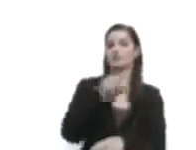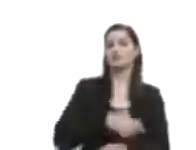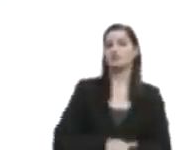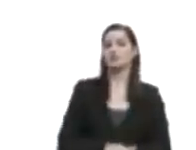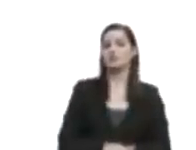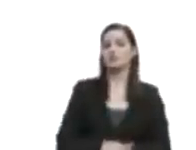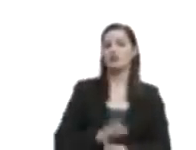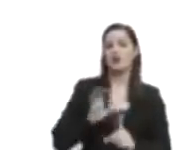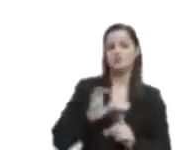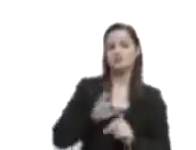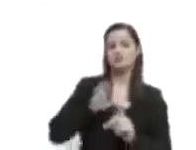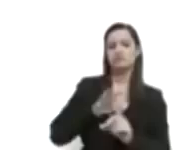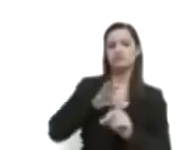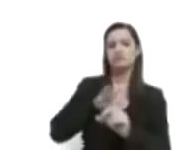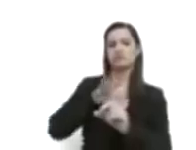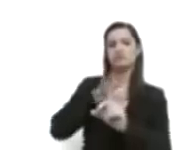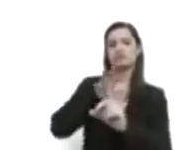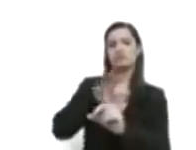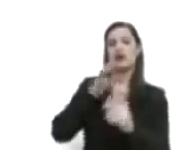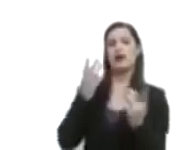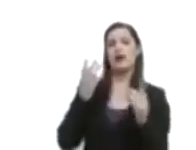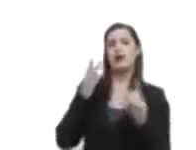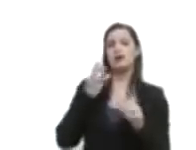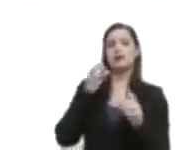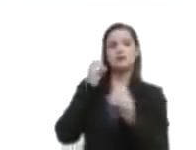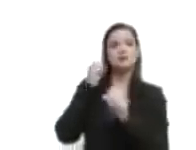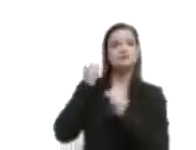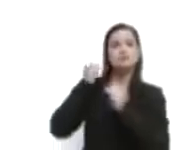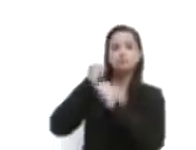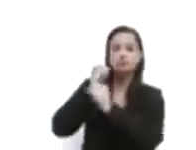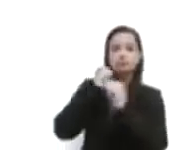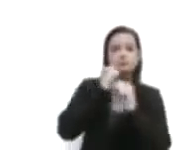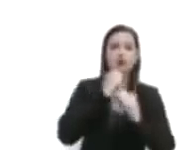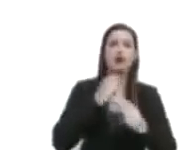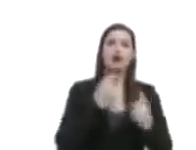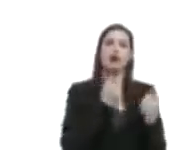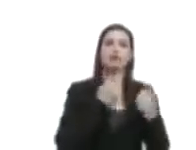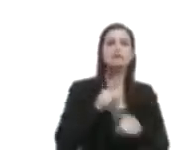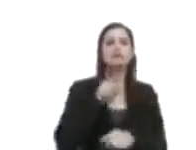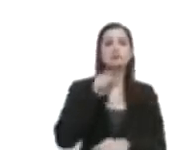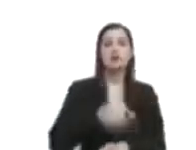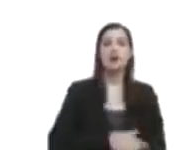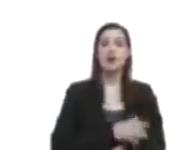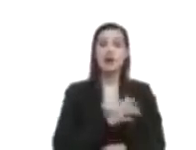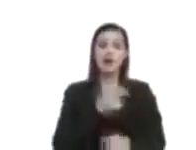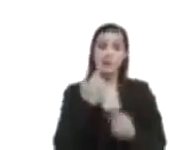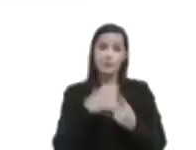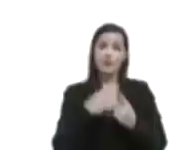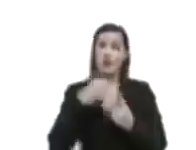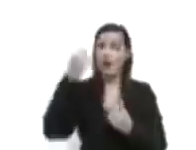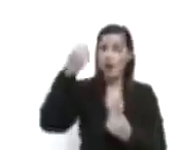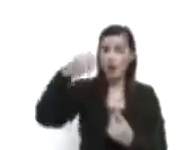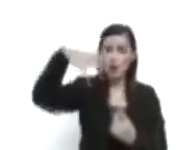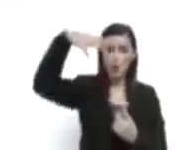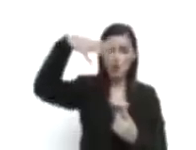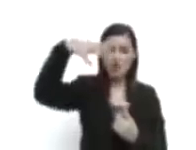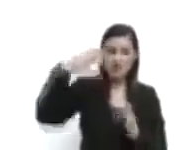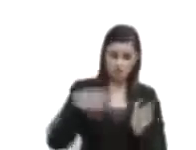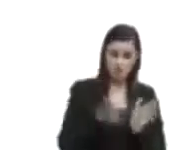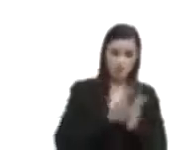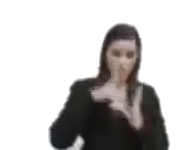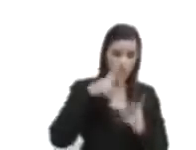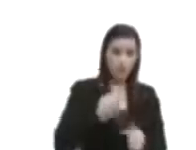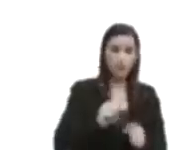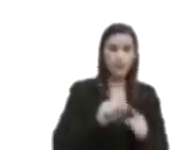isso? A luz veio ao mundo e os homens aborreceram a luz, porque suas obras eram